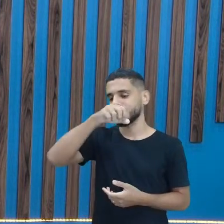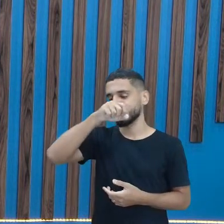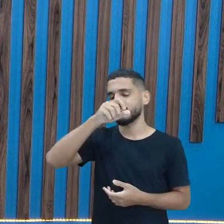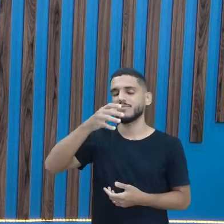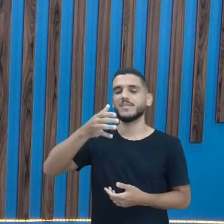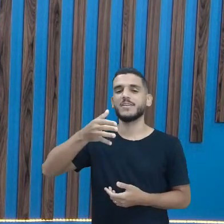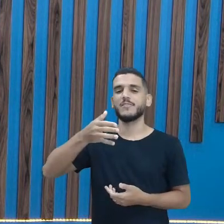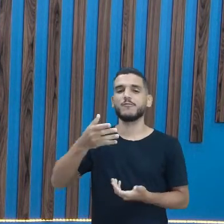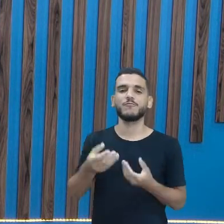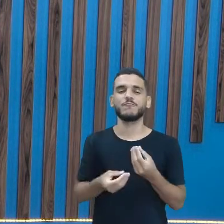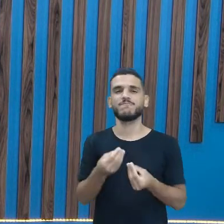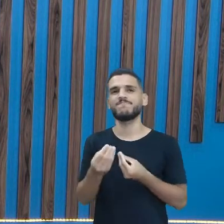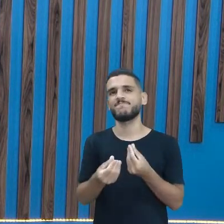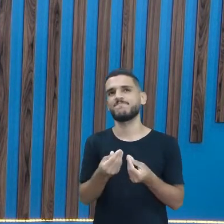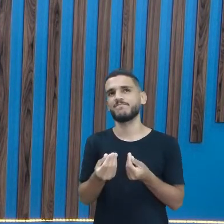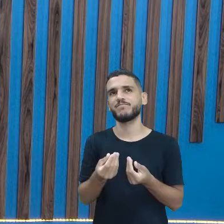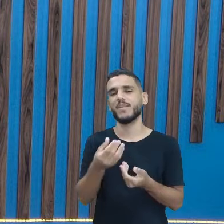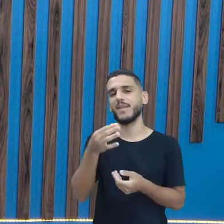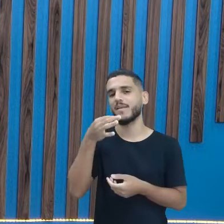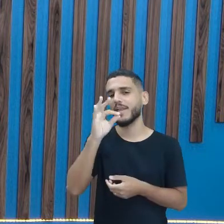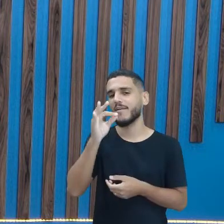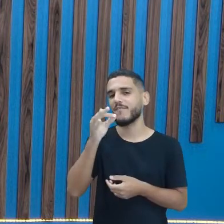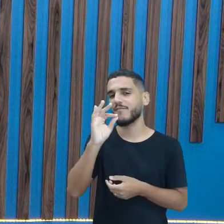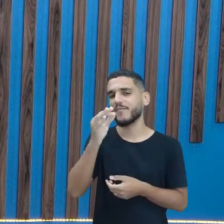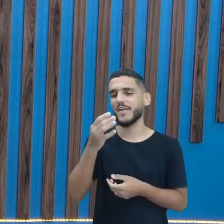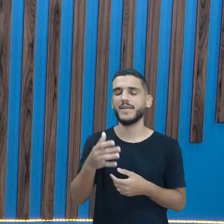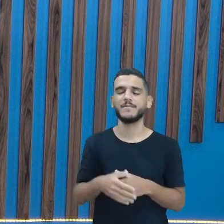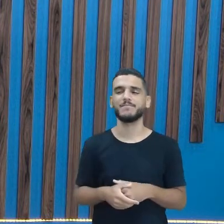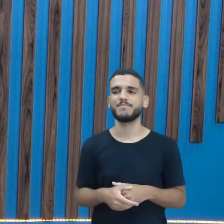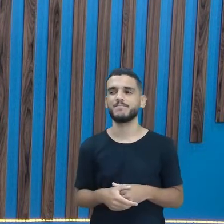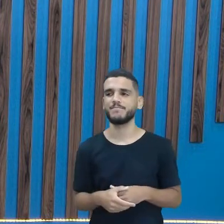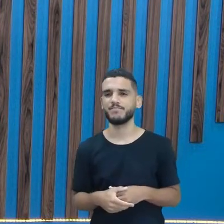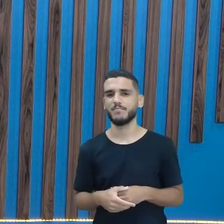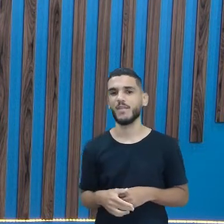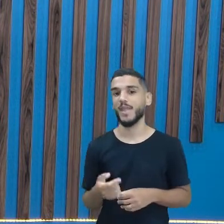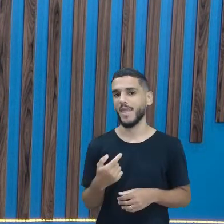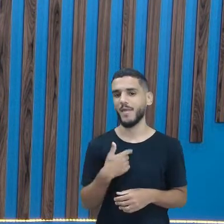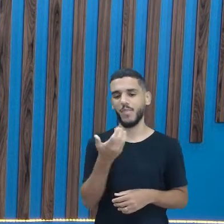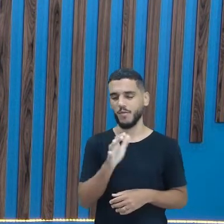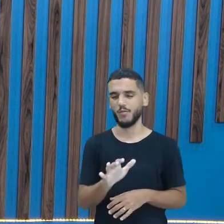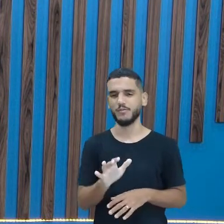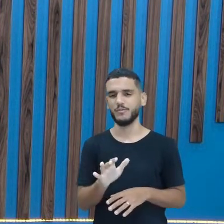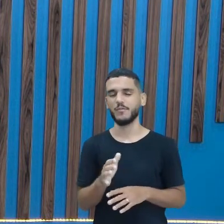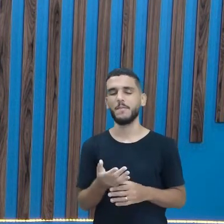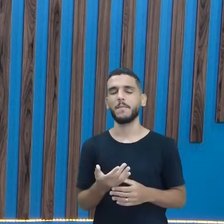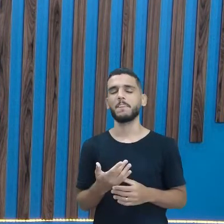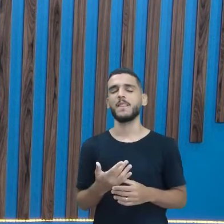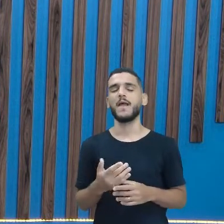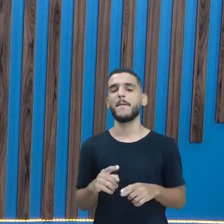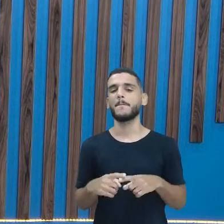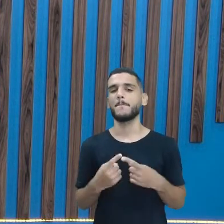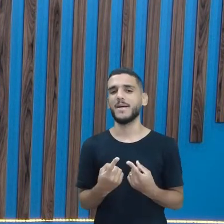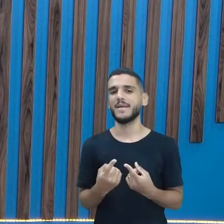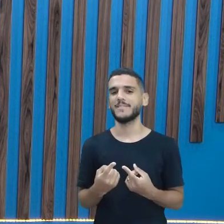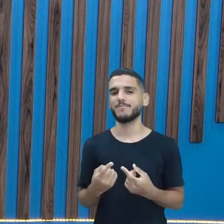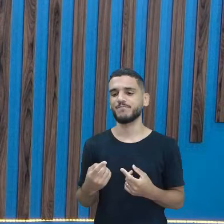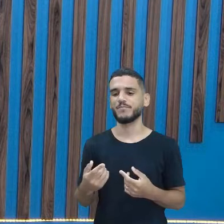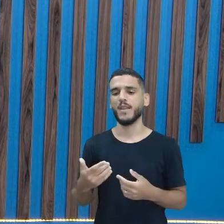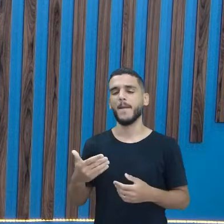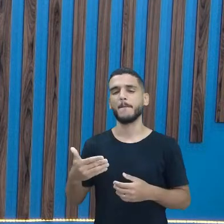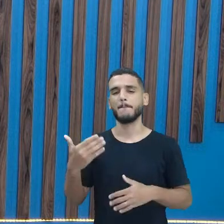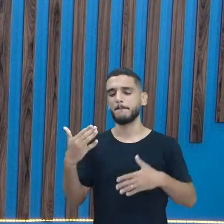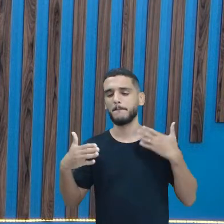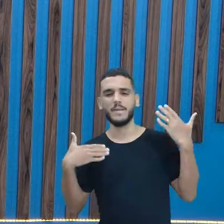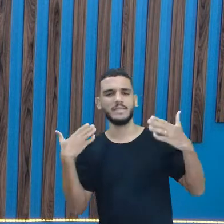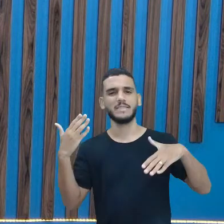todo café, você sente o cheiro. Né? Eu não tomo café, mas quando eu passo em determinados lugares e sinto alguns cheiros de